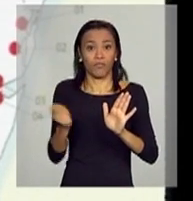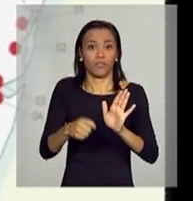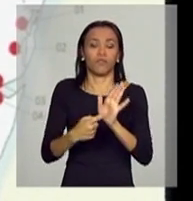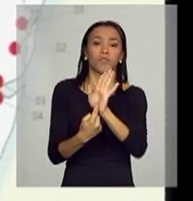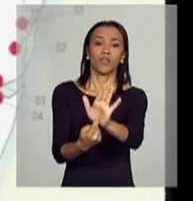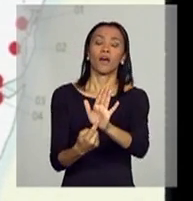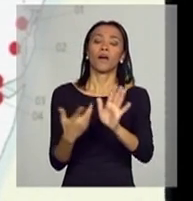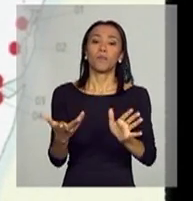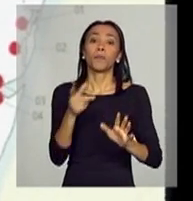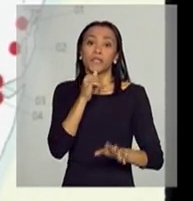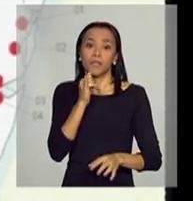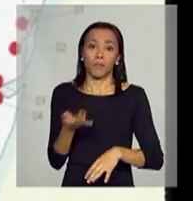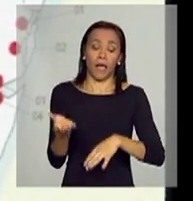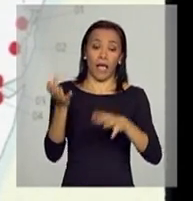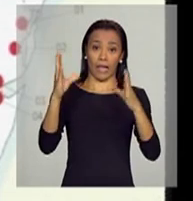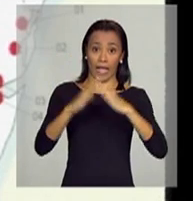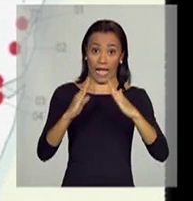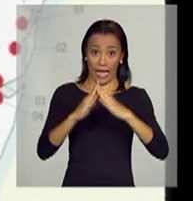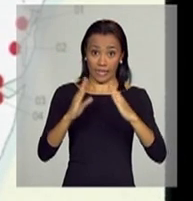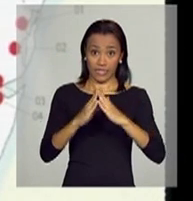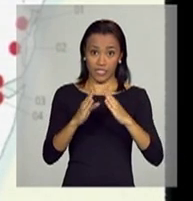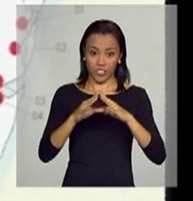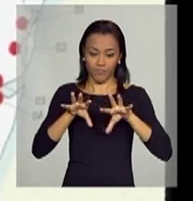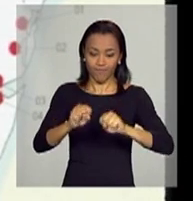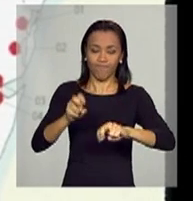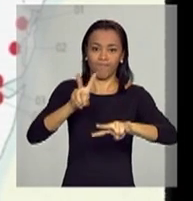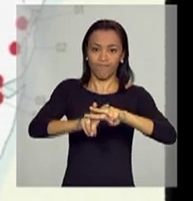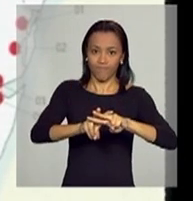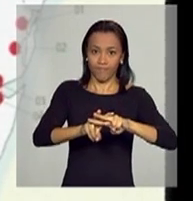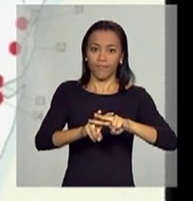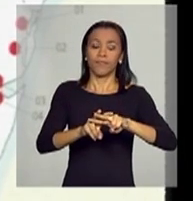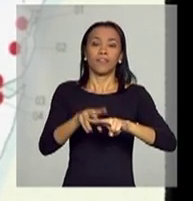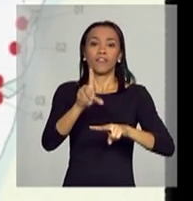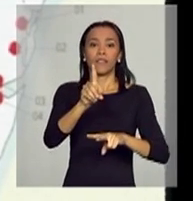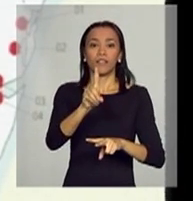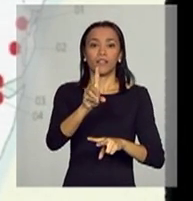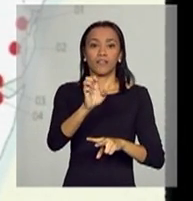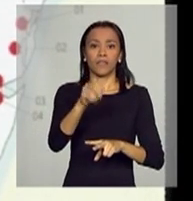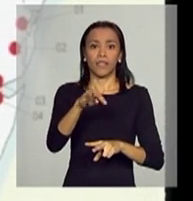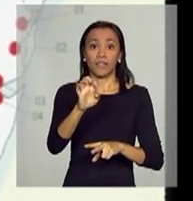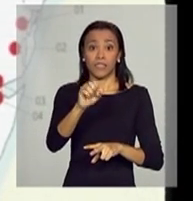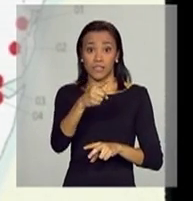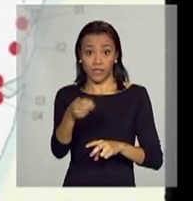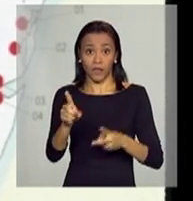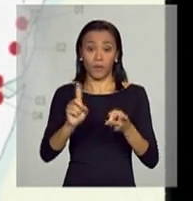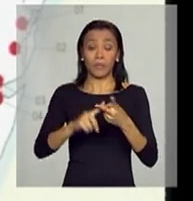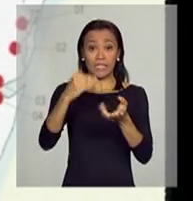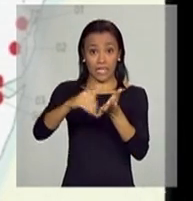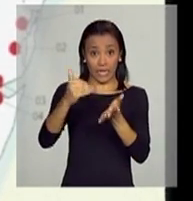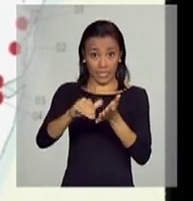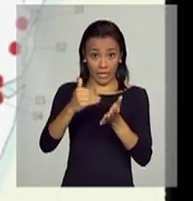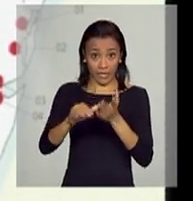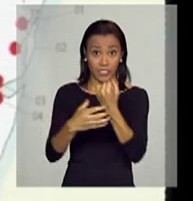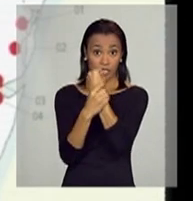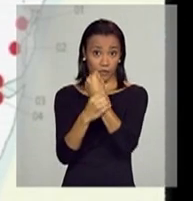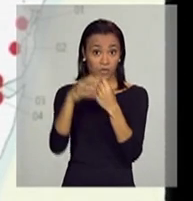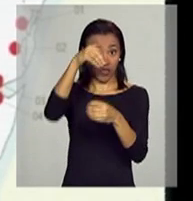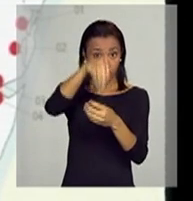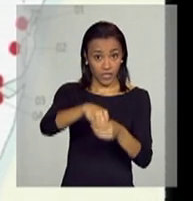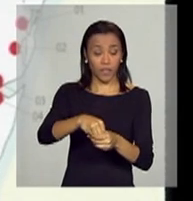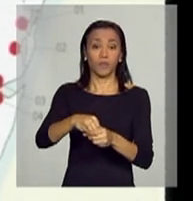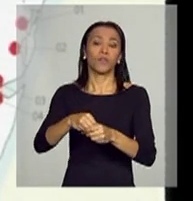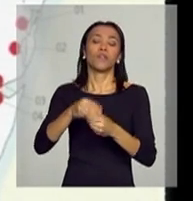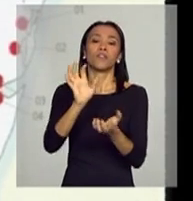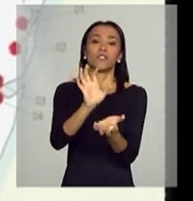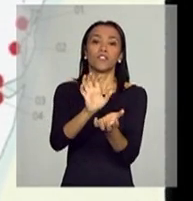de Detenção do Recife, o Quartel-General do 4º Exército, a Secretaria de Segurança de Recife, o Quartel